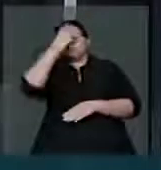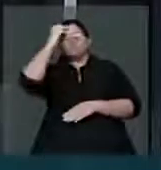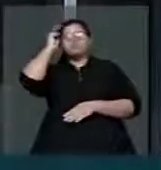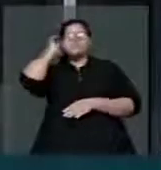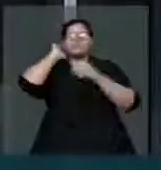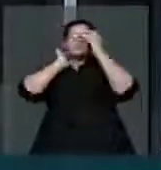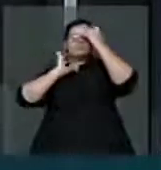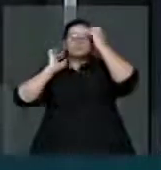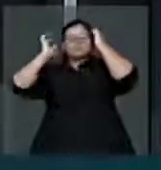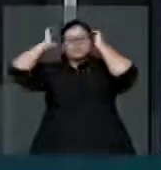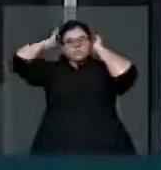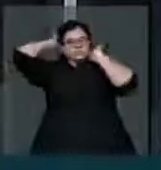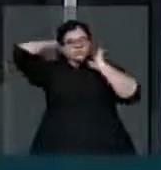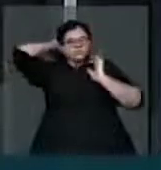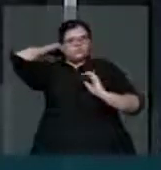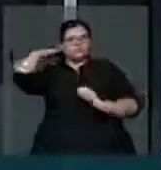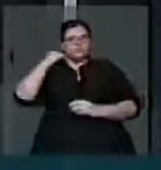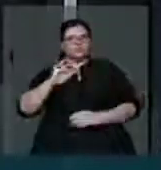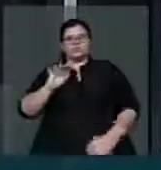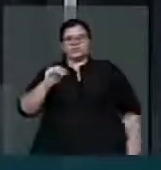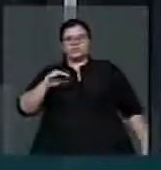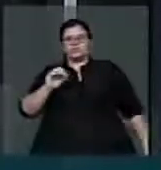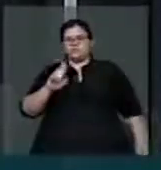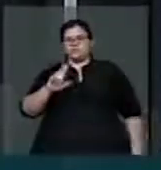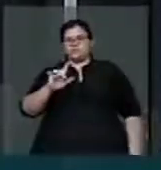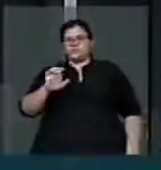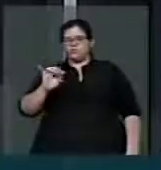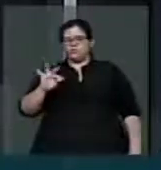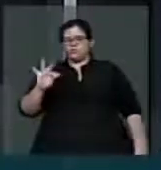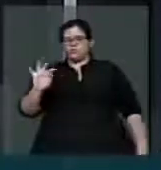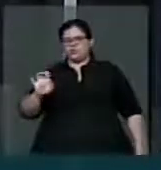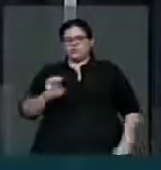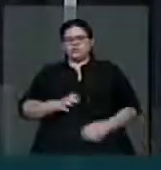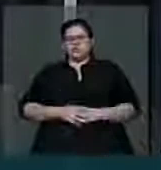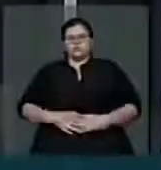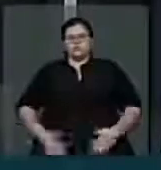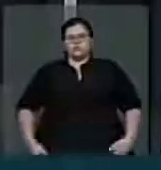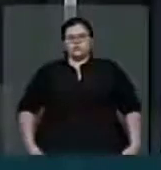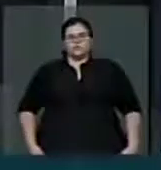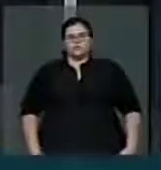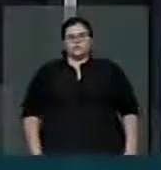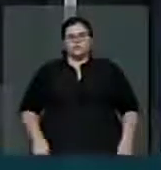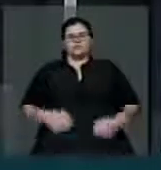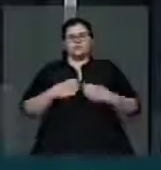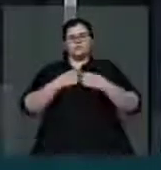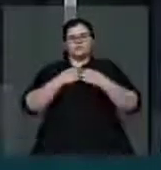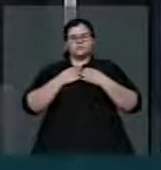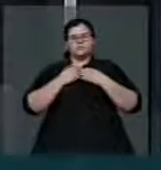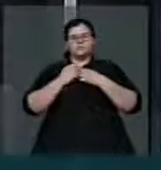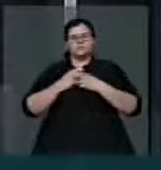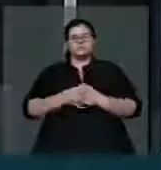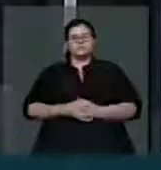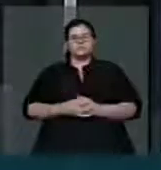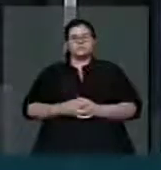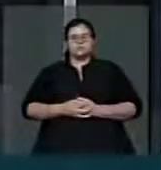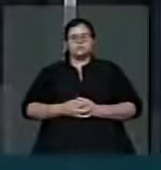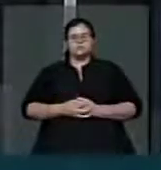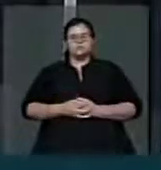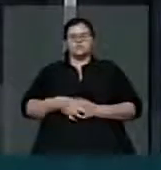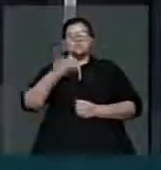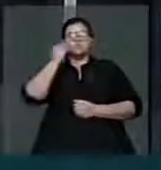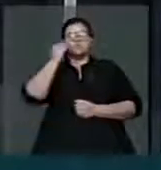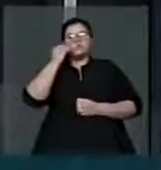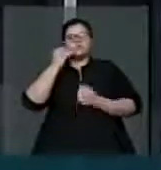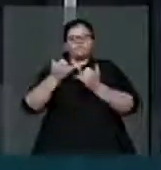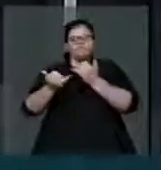precedentes na história desde 1945 das Nações Unidas, uma experiência similar, da